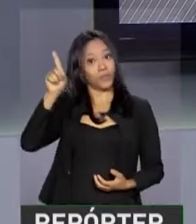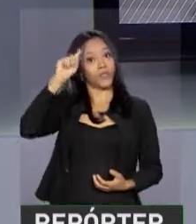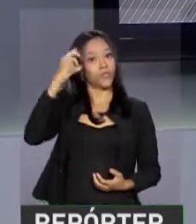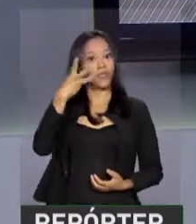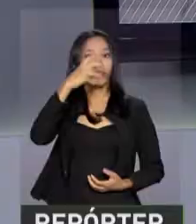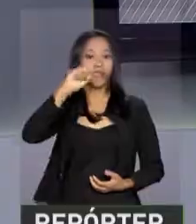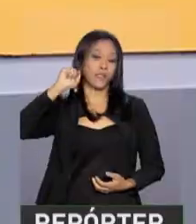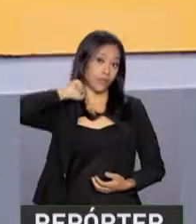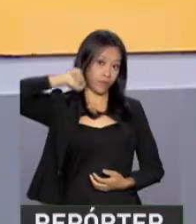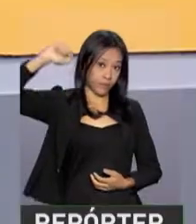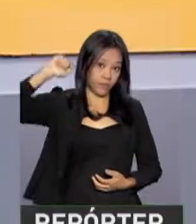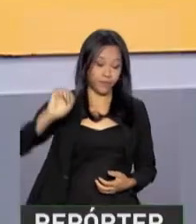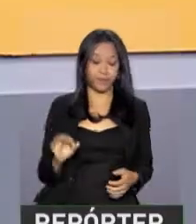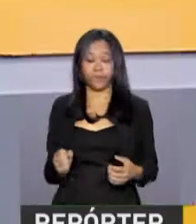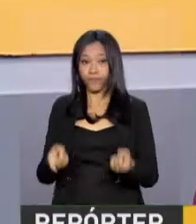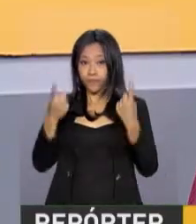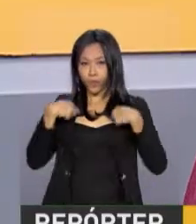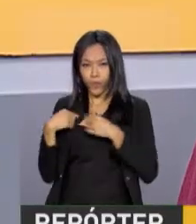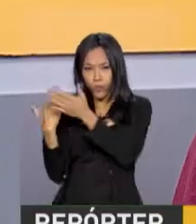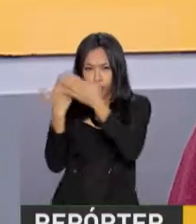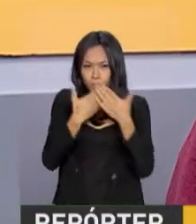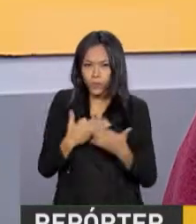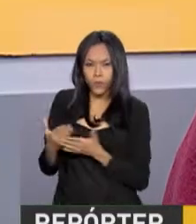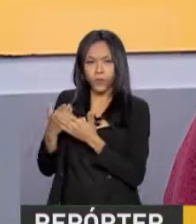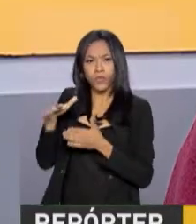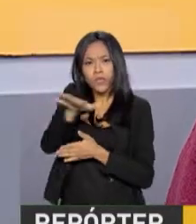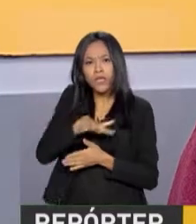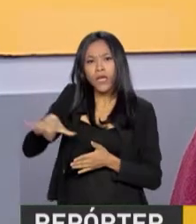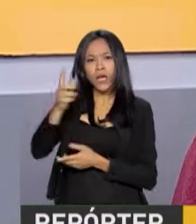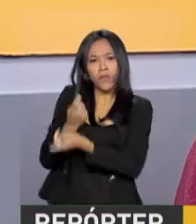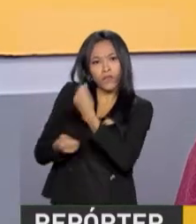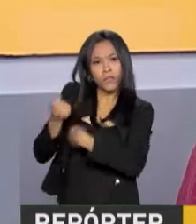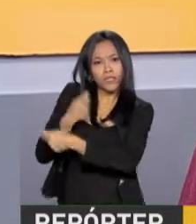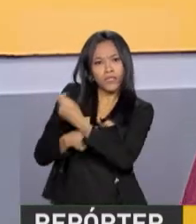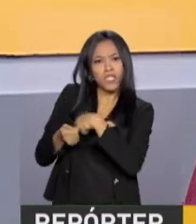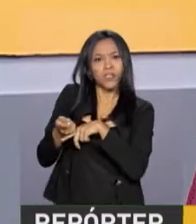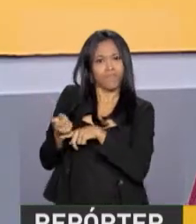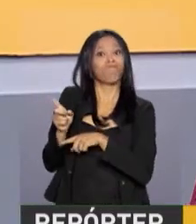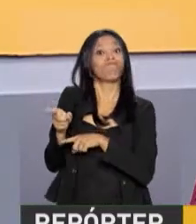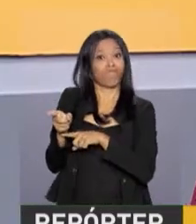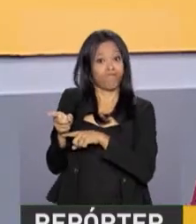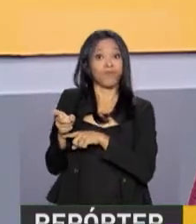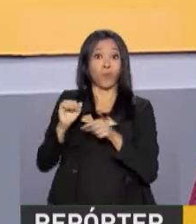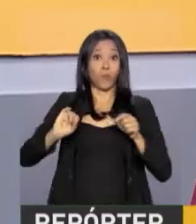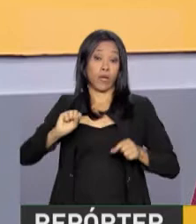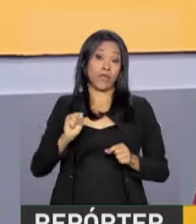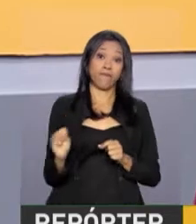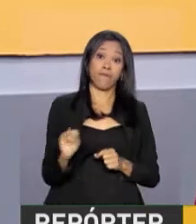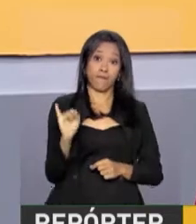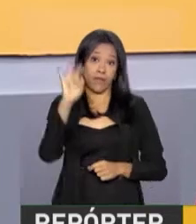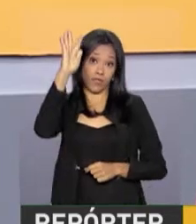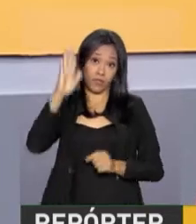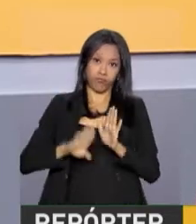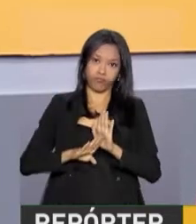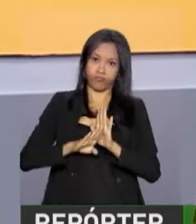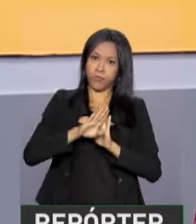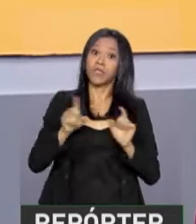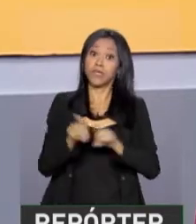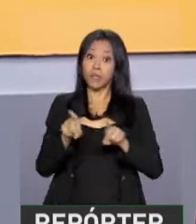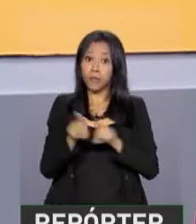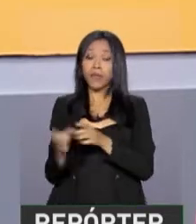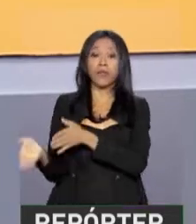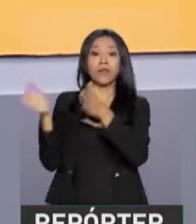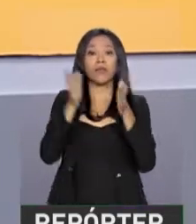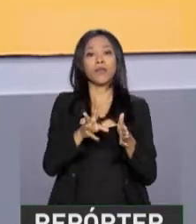30 de abril os analistas do mercado financeiro mantiveram as previsões para inflação e também para o crescimento do produto interno